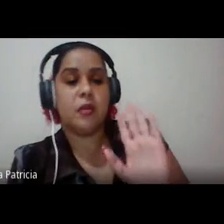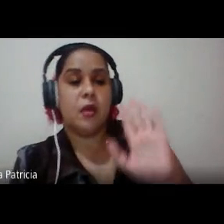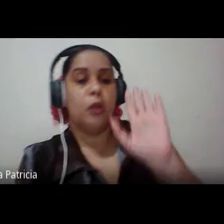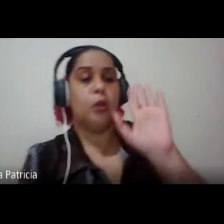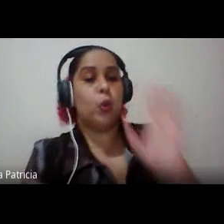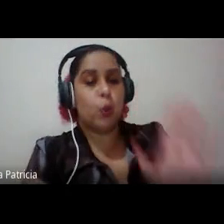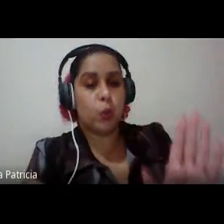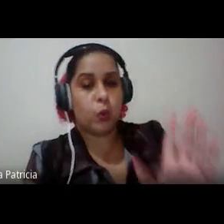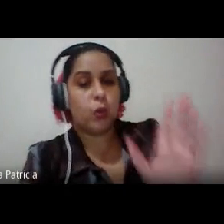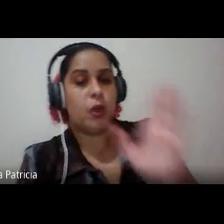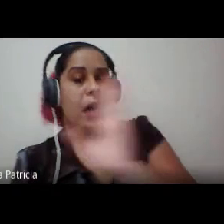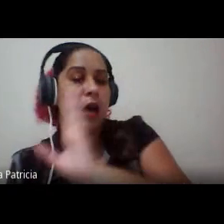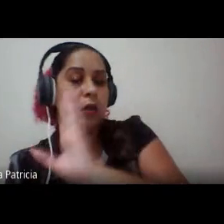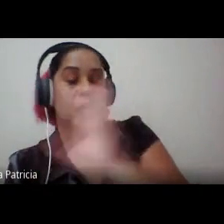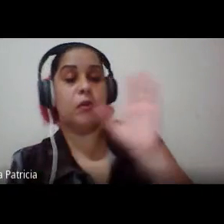números do